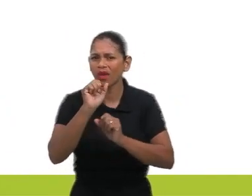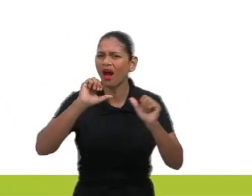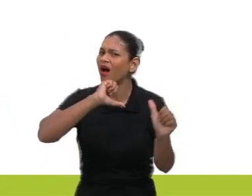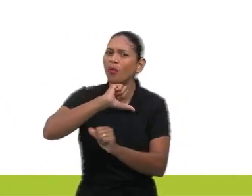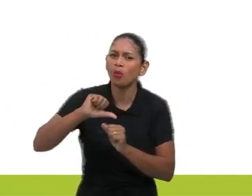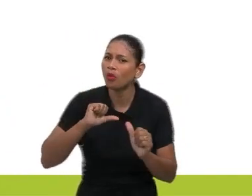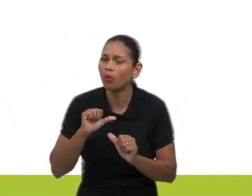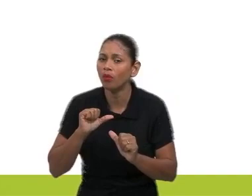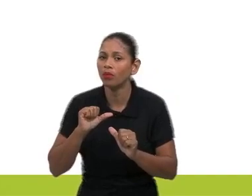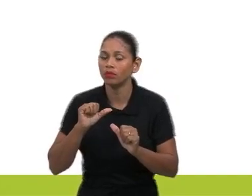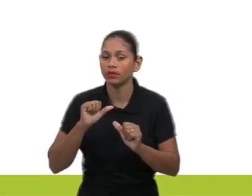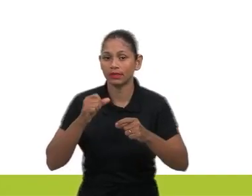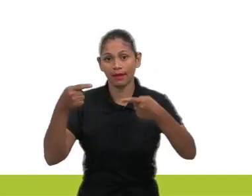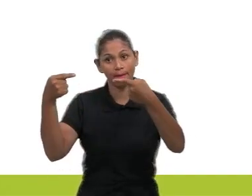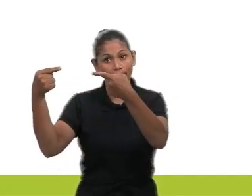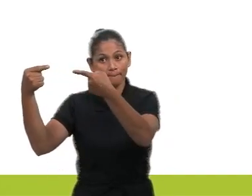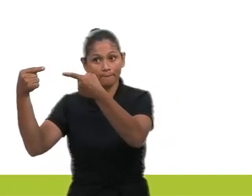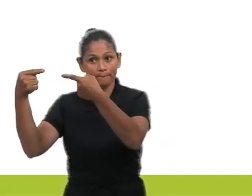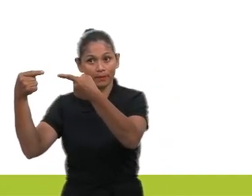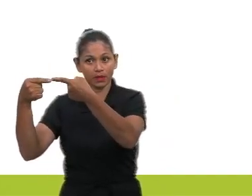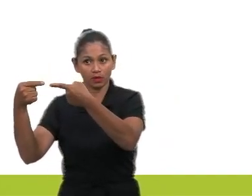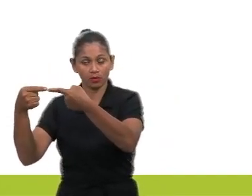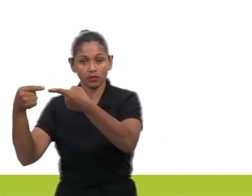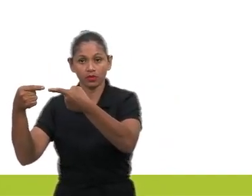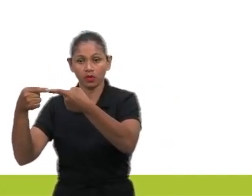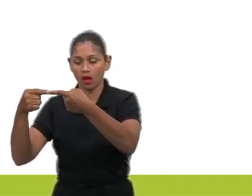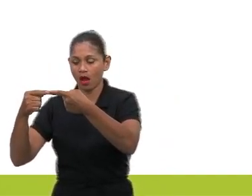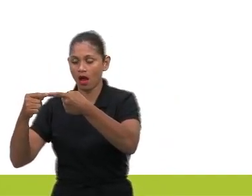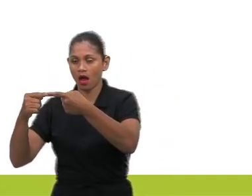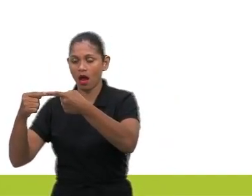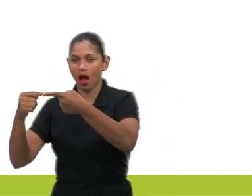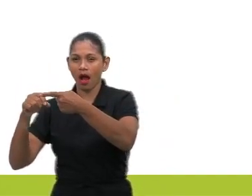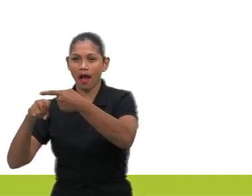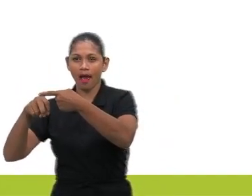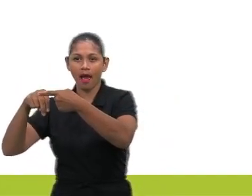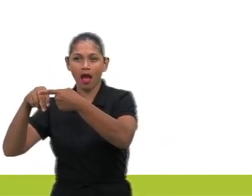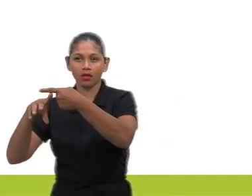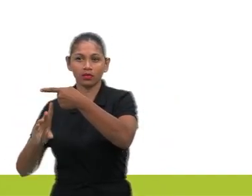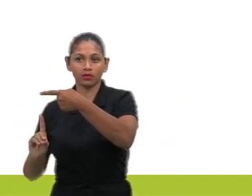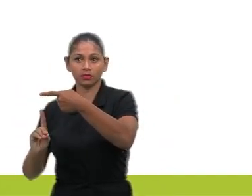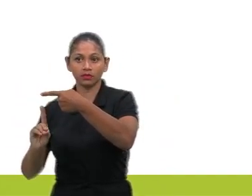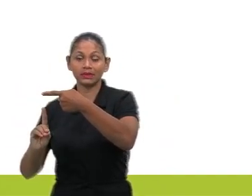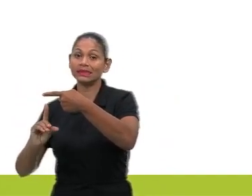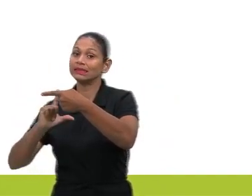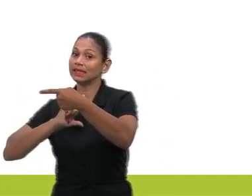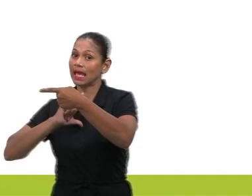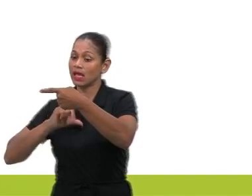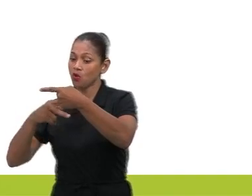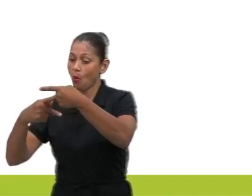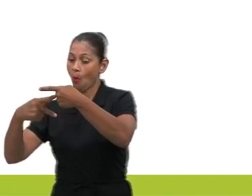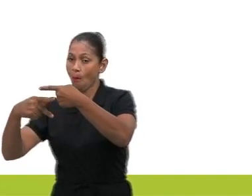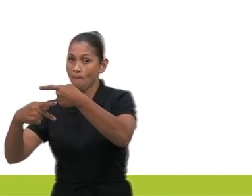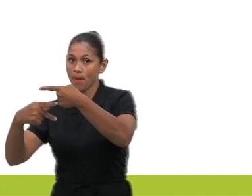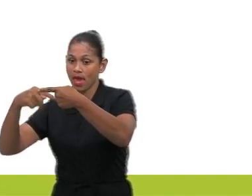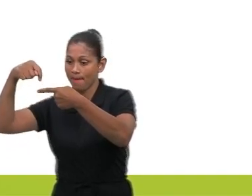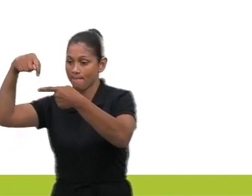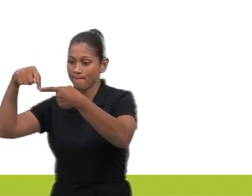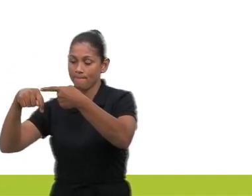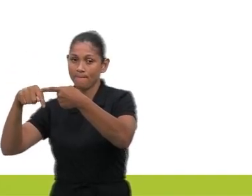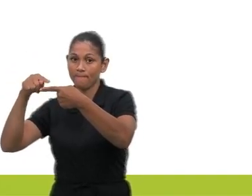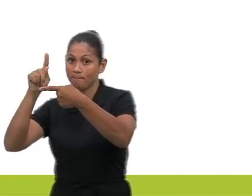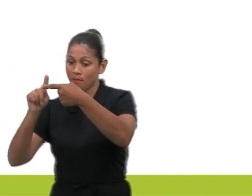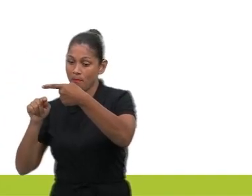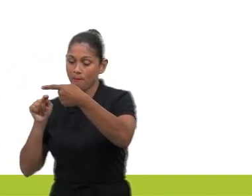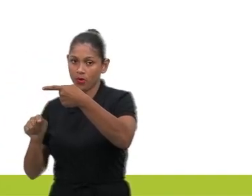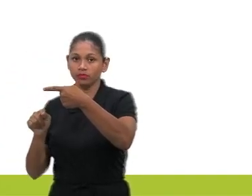que na combinação, no denominador, você tem um P fatorial, tá bom? Quando aparecer esse ponto de exclamação, estamos